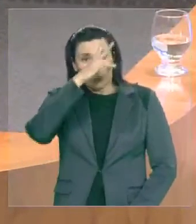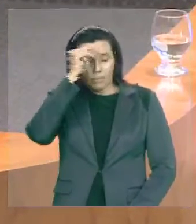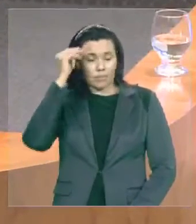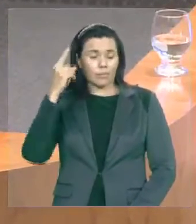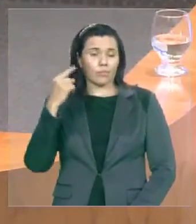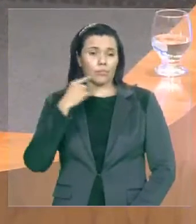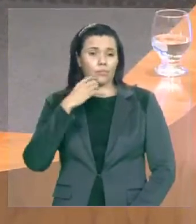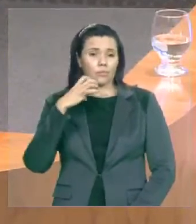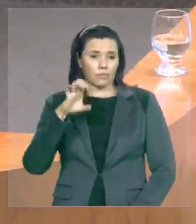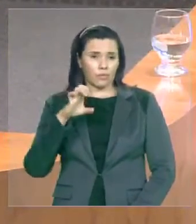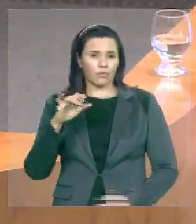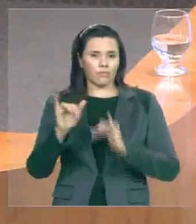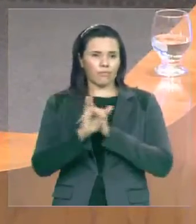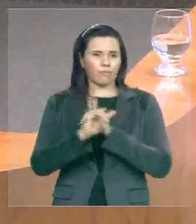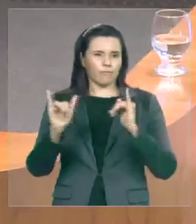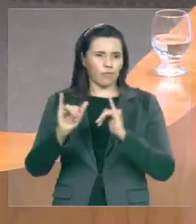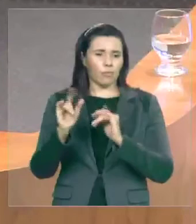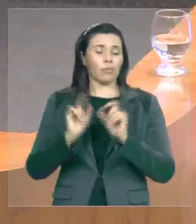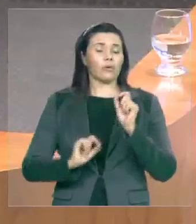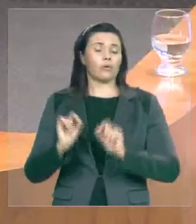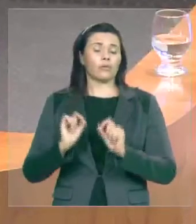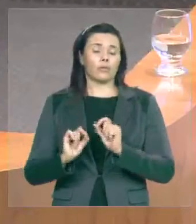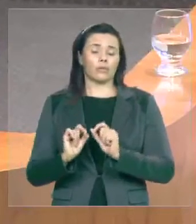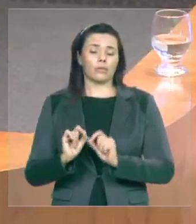na sua rede,